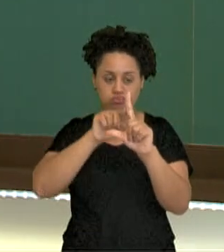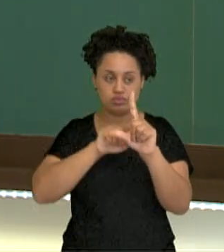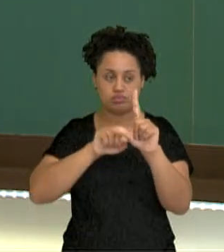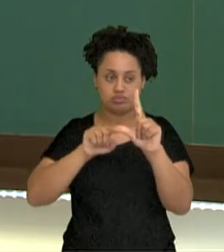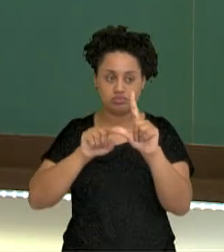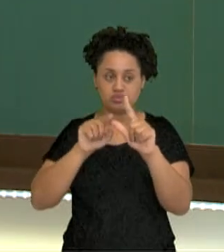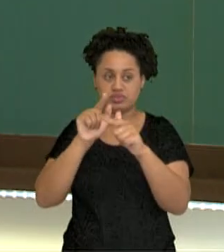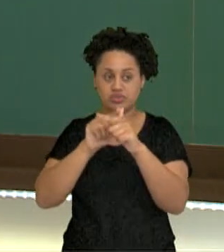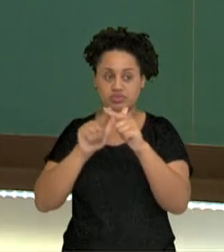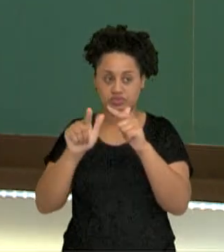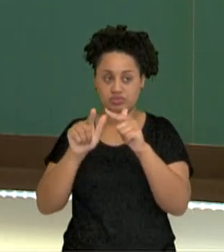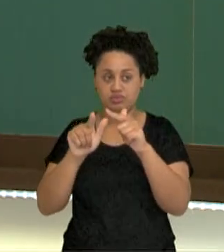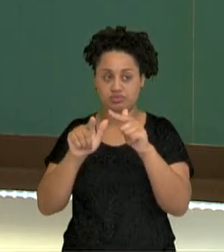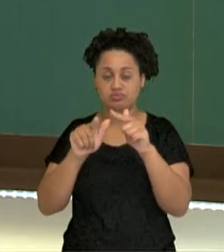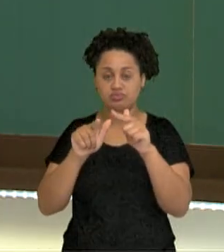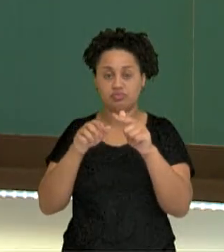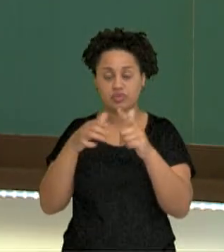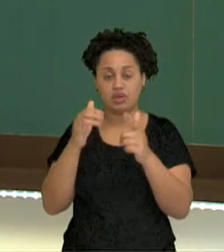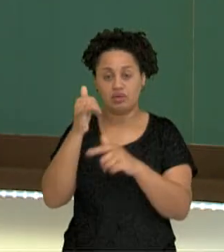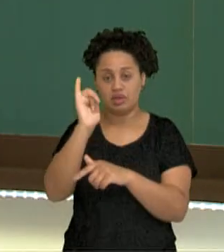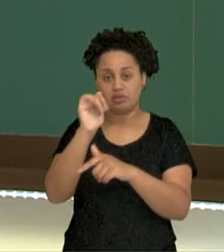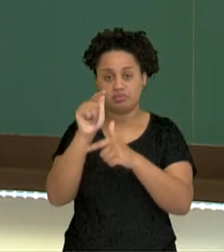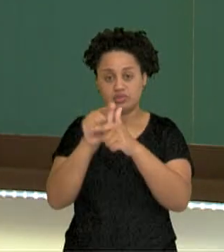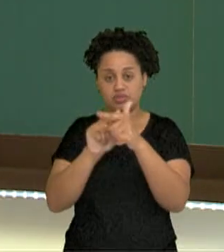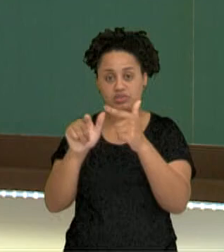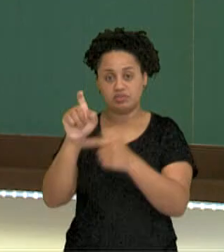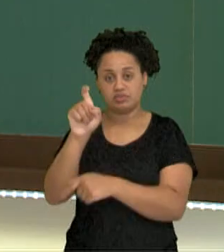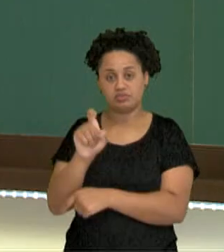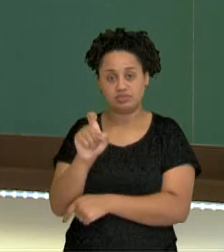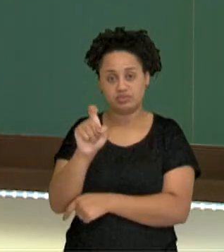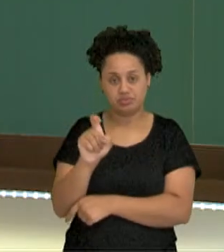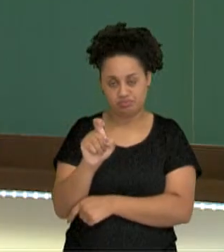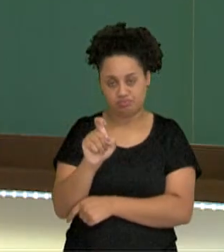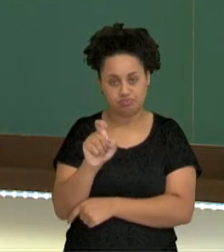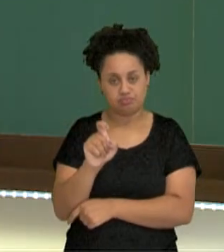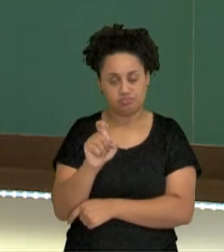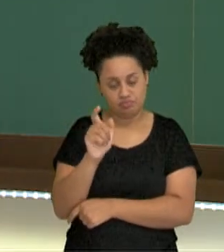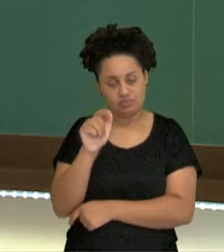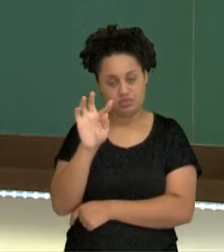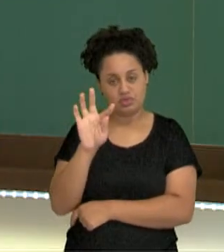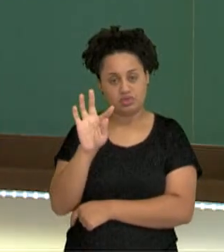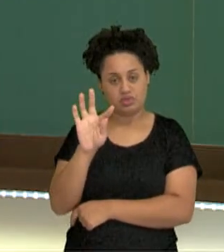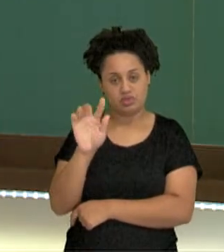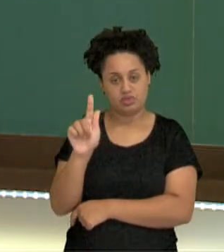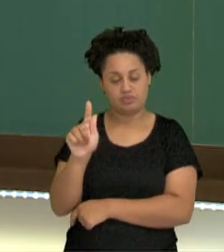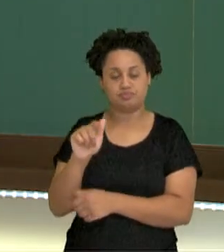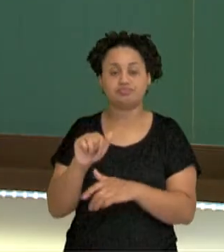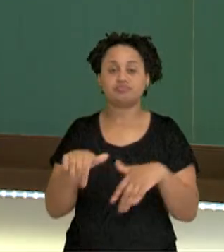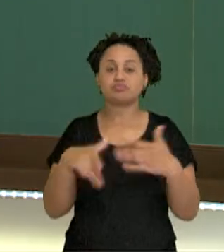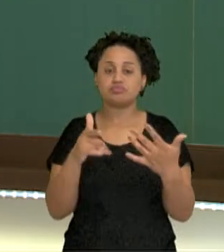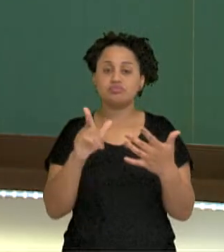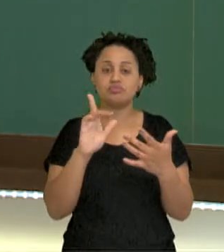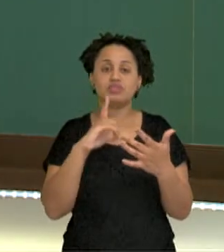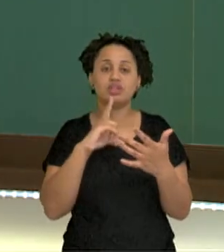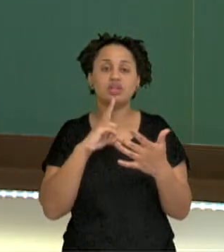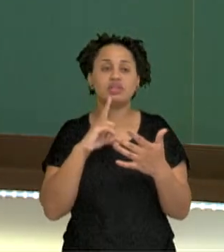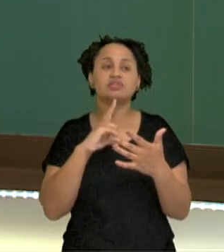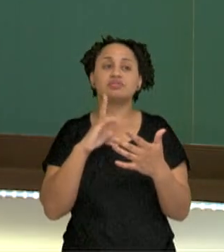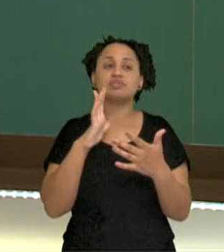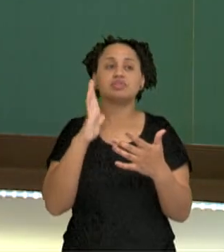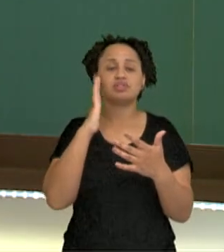oposto y dividido pelo cateto adjacente, que é x, y sobre x. Então, é uma razão, por isso que se